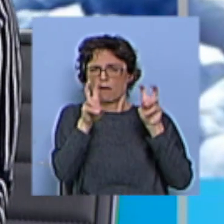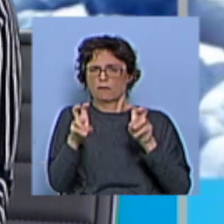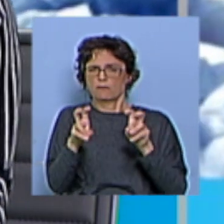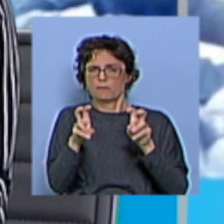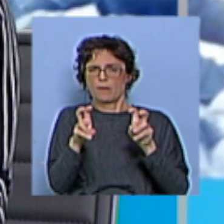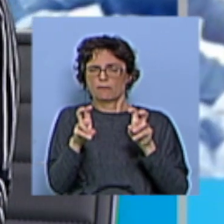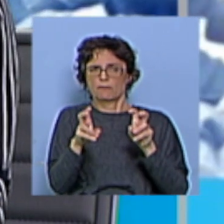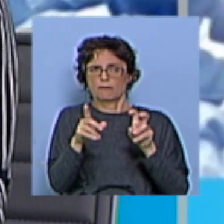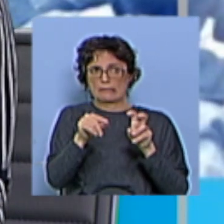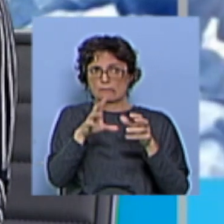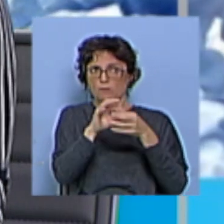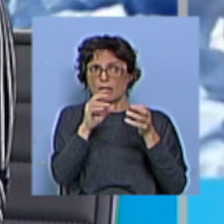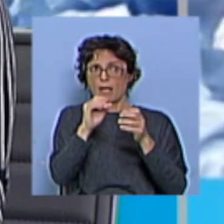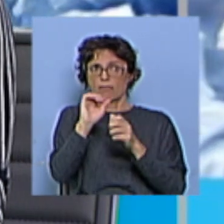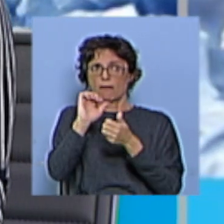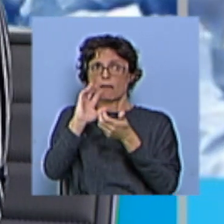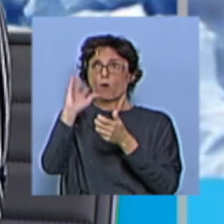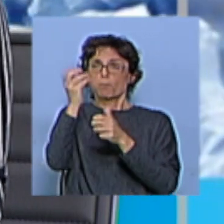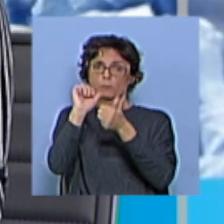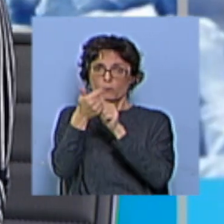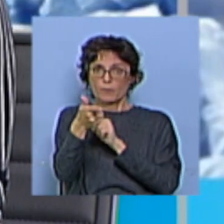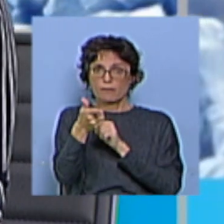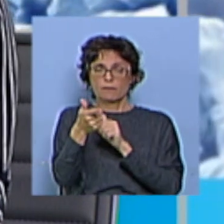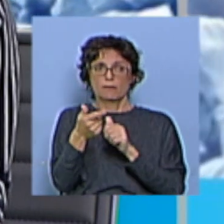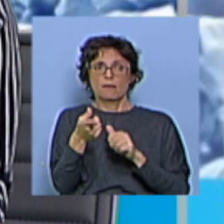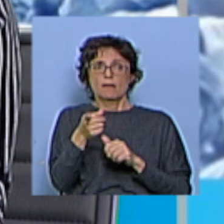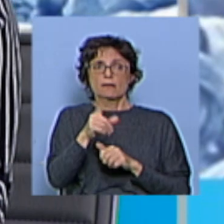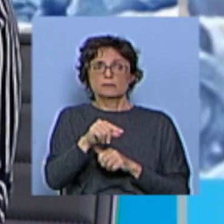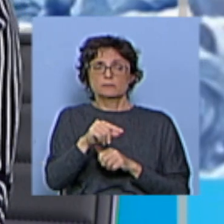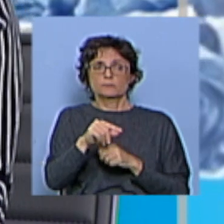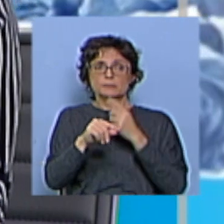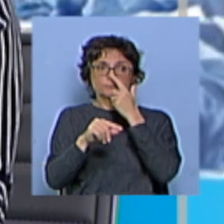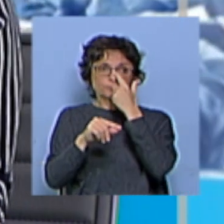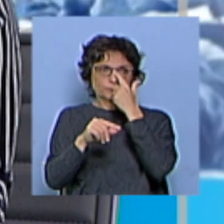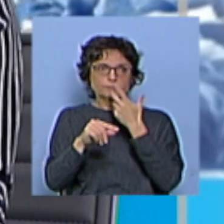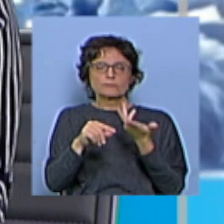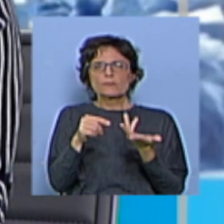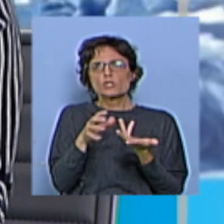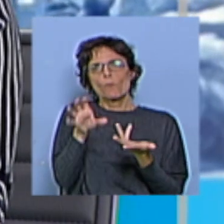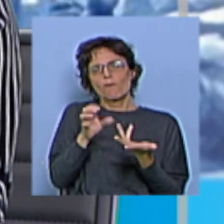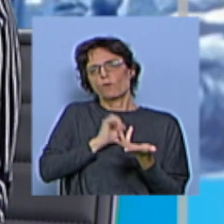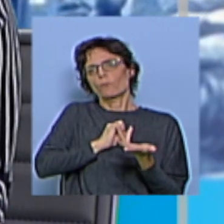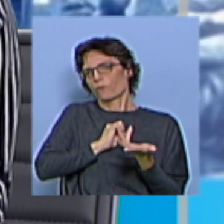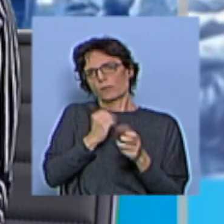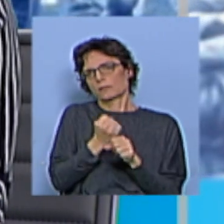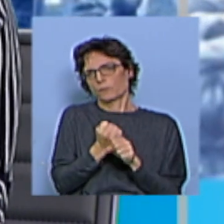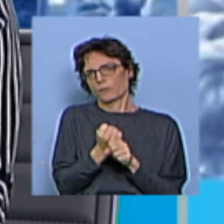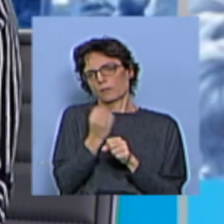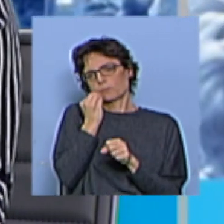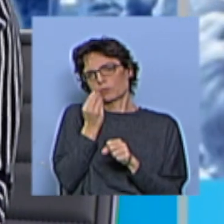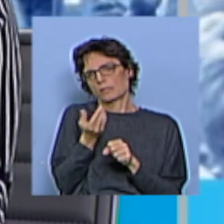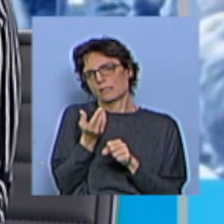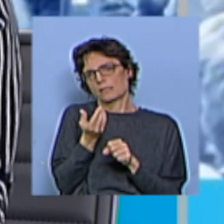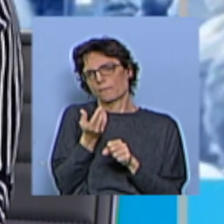conjunto e a ideia tem sido muito esta. É também uma maneira minha própria de realizar, é realmente partir